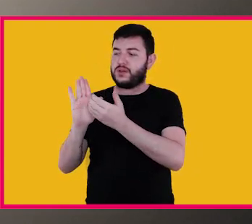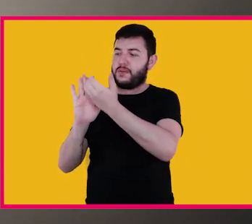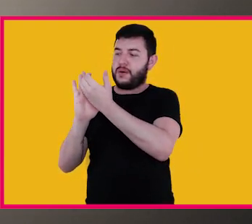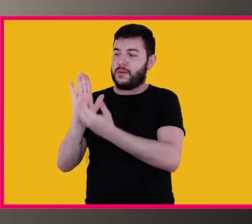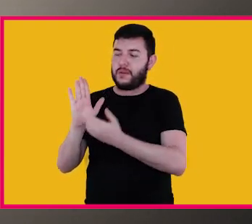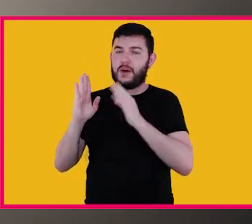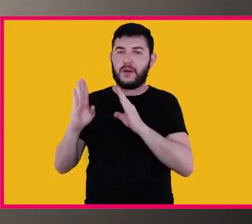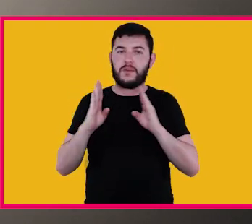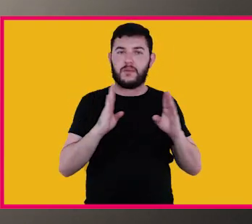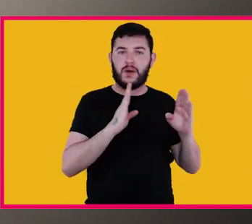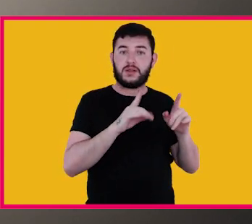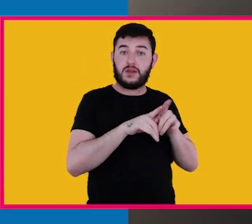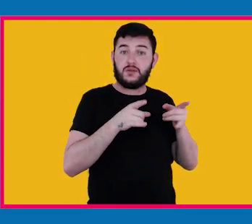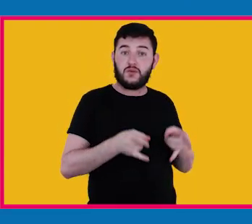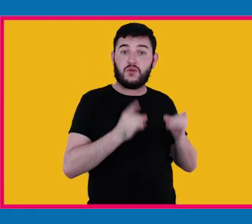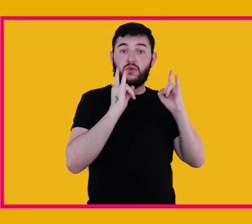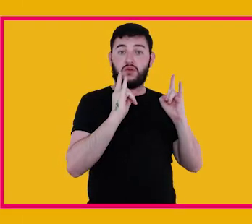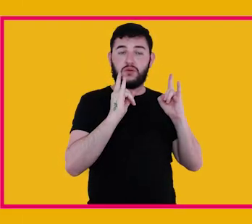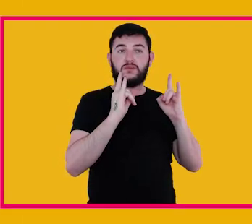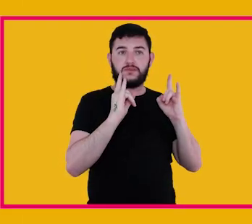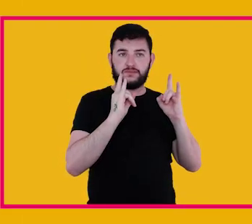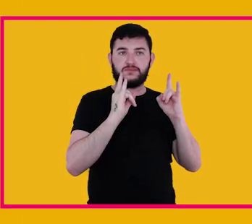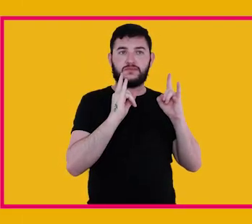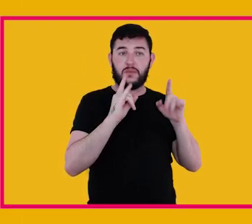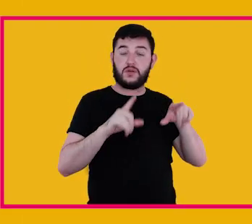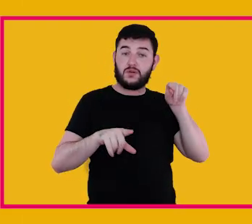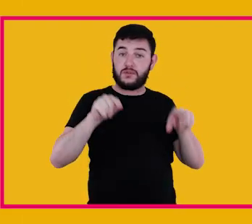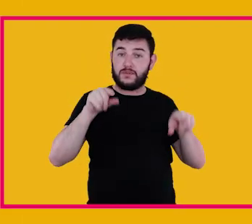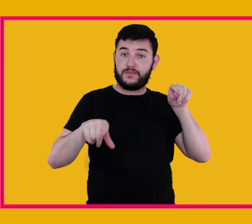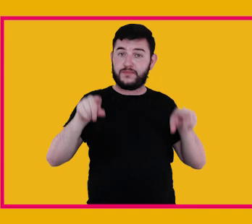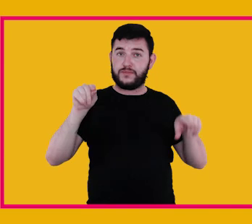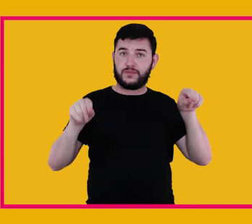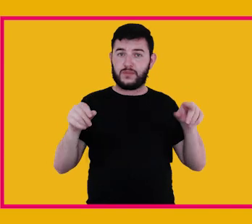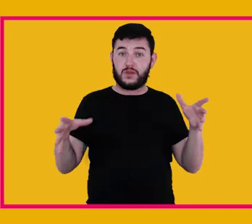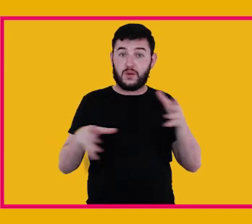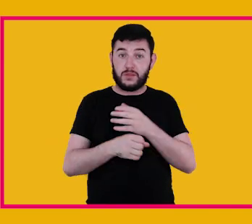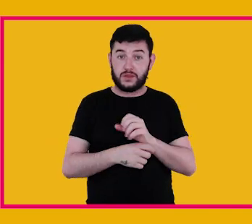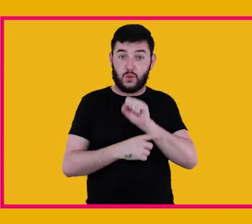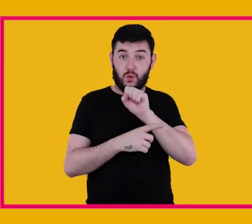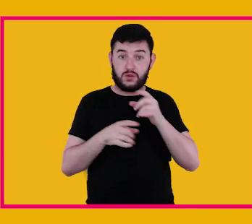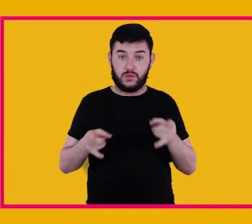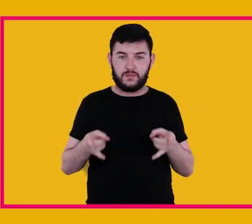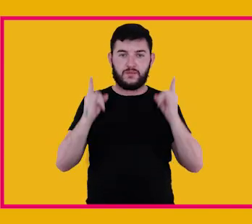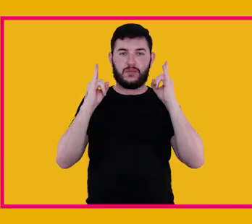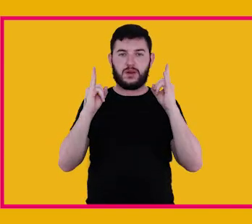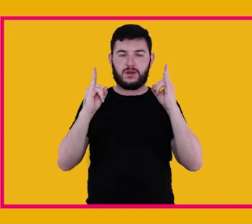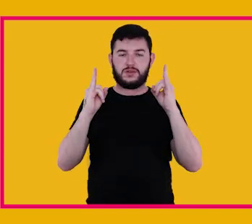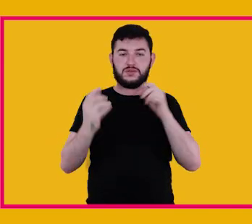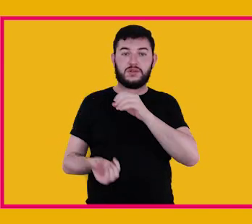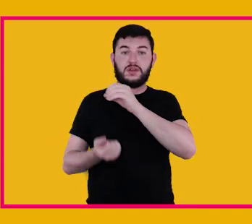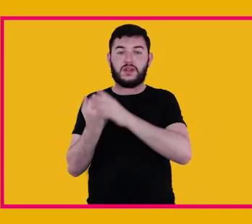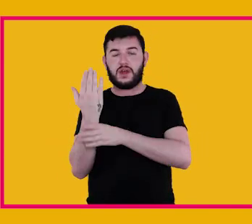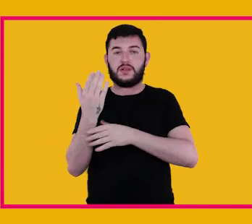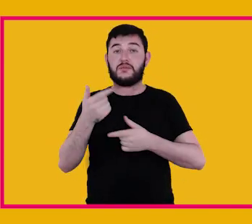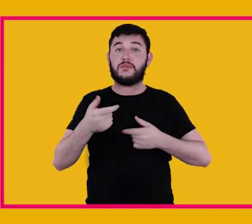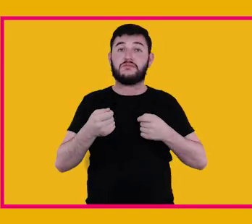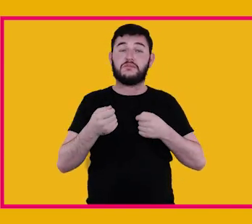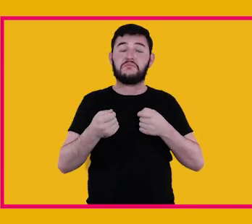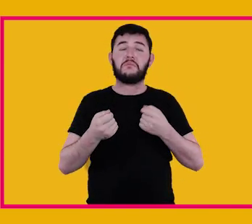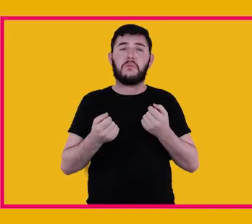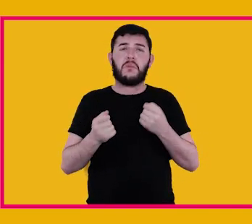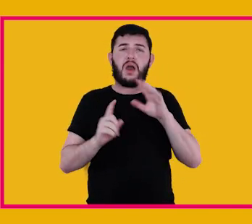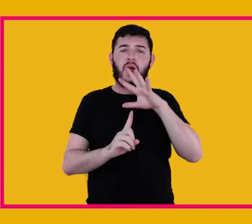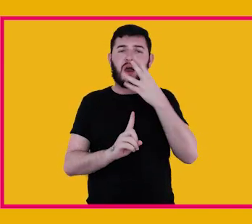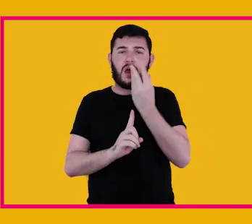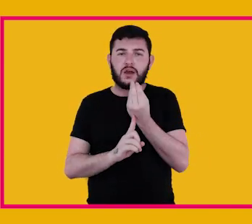fazem parte desse módulo. Então são 8 edificações, cada uma delas desenvolvida para atender com excelência as necessidades específicas